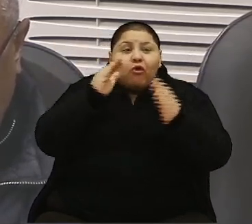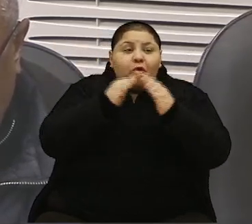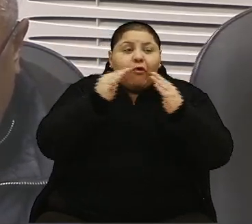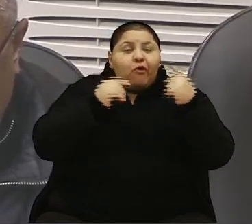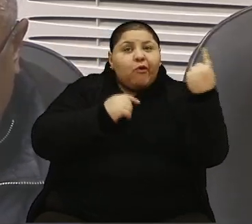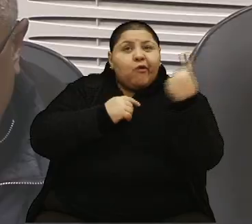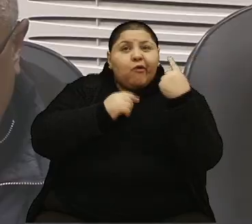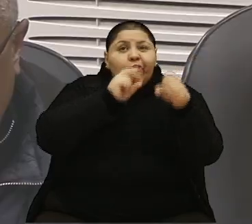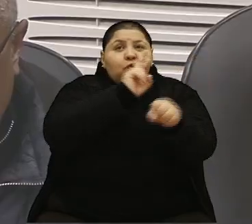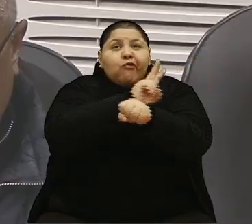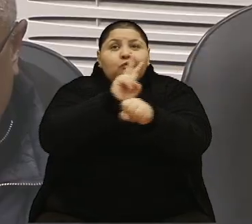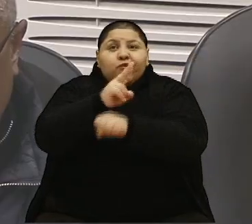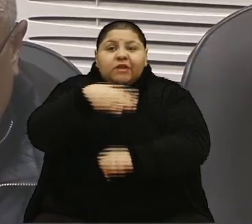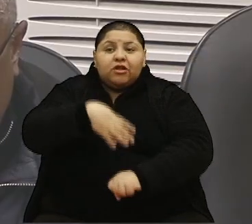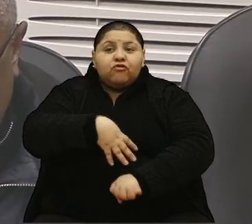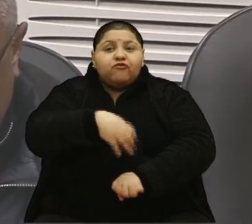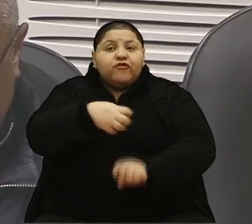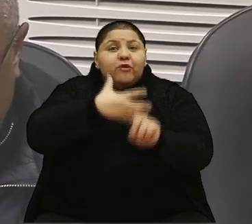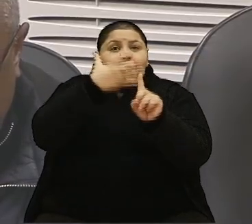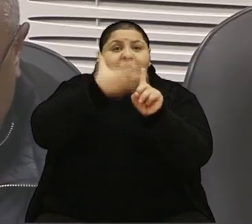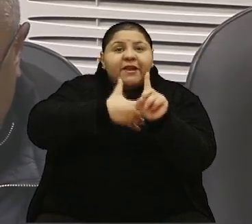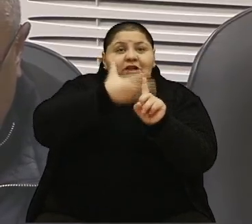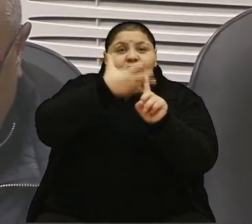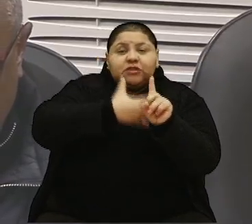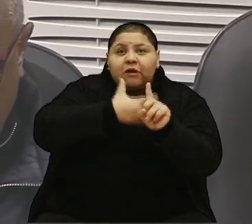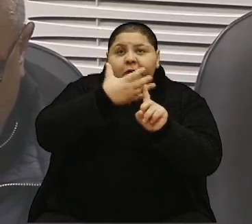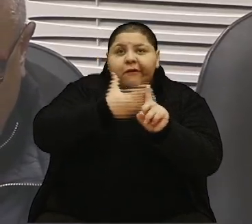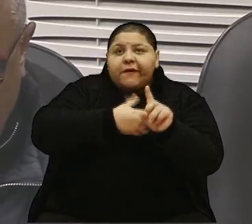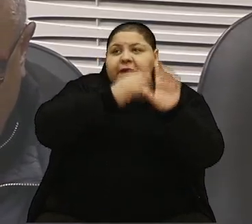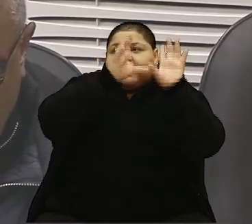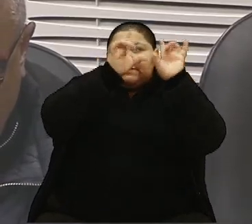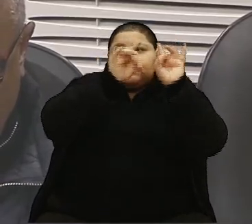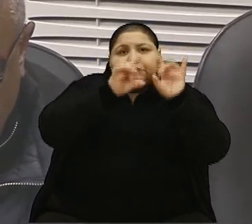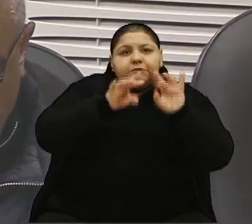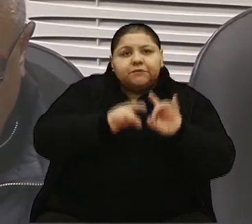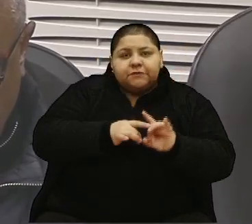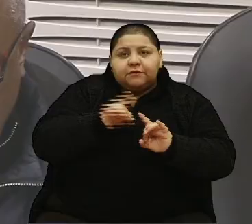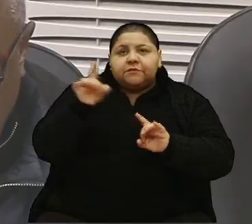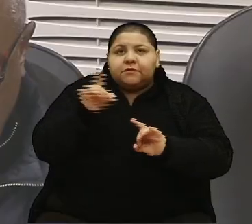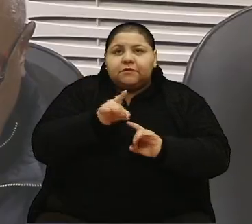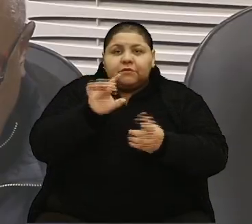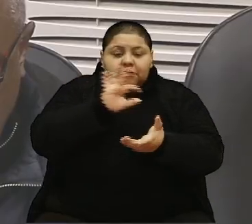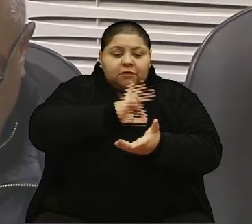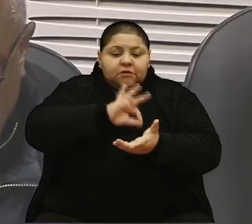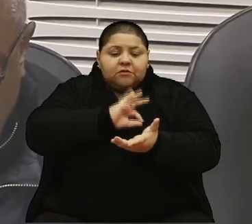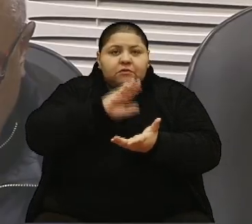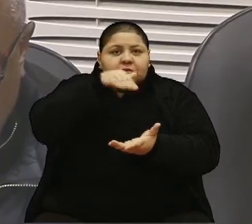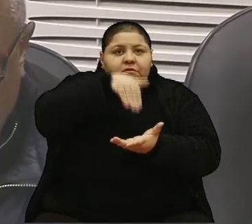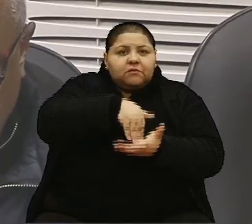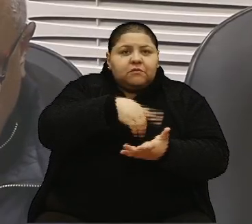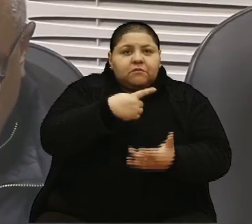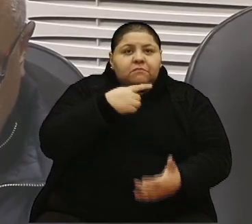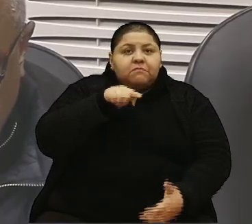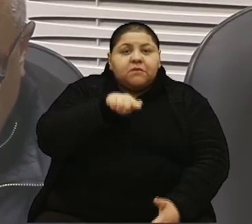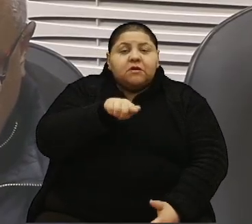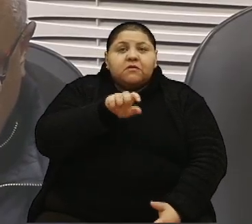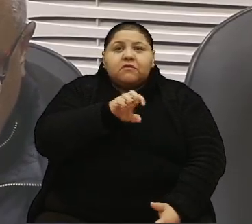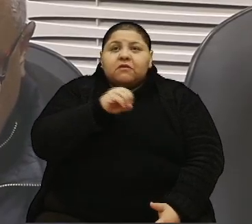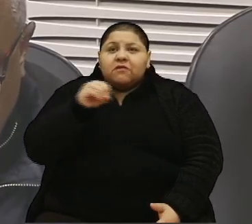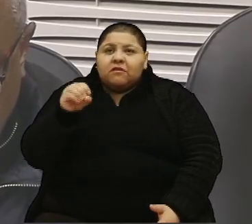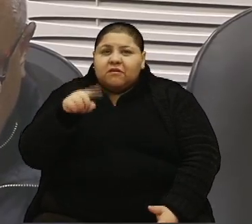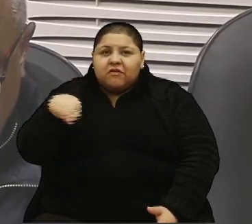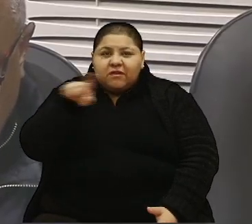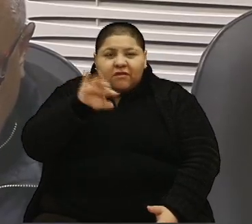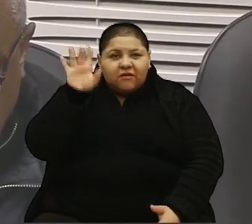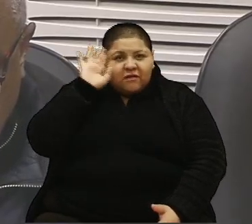sozinha cuidando de um filho deficiente, de um filho especial, que é um salário mínimo de R$ 1.500. Então, tu